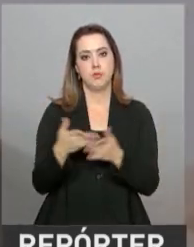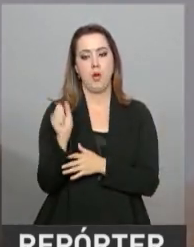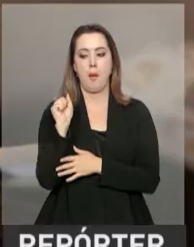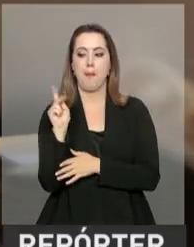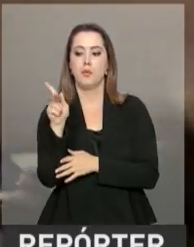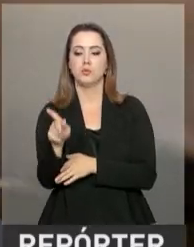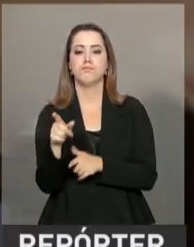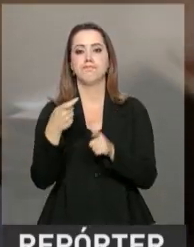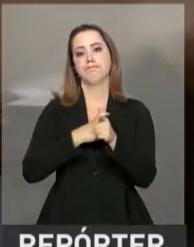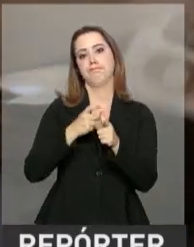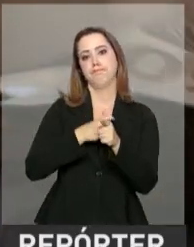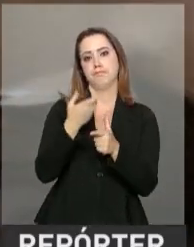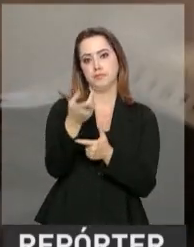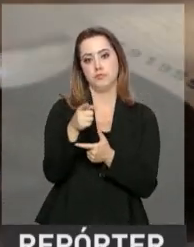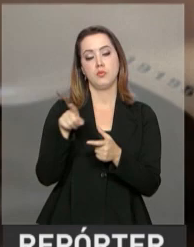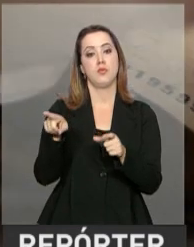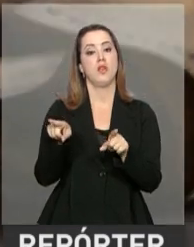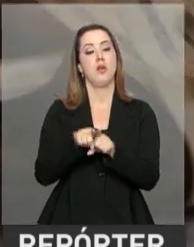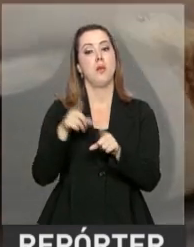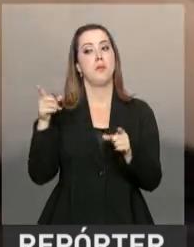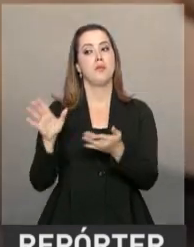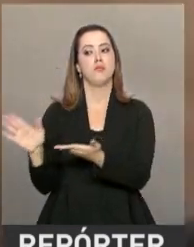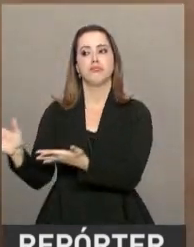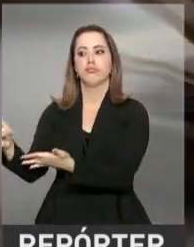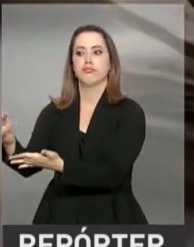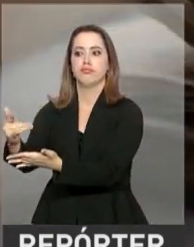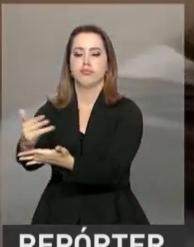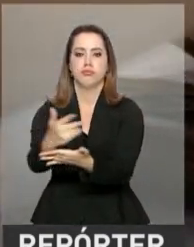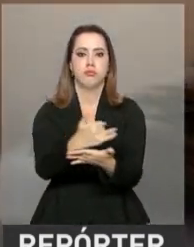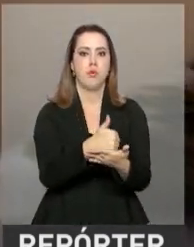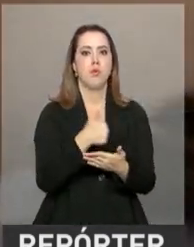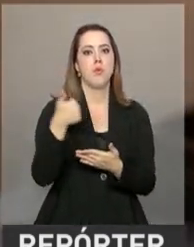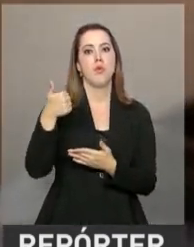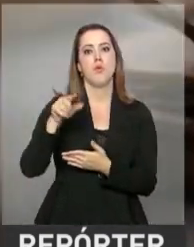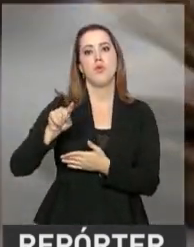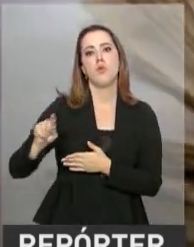Previdência Social. Já as receitas no período devem somar